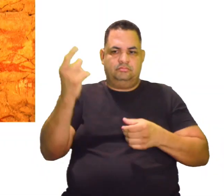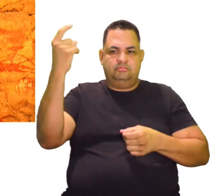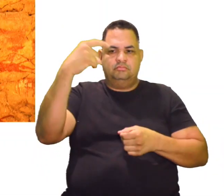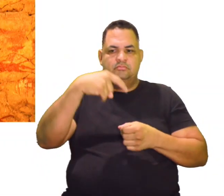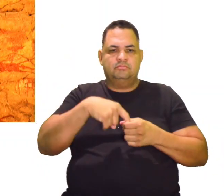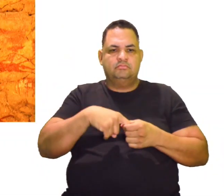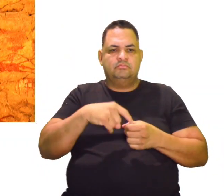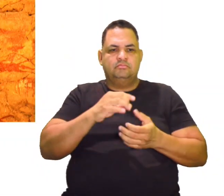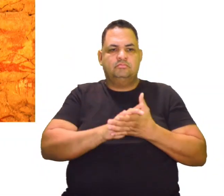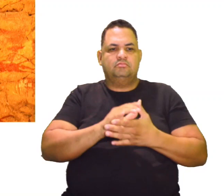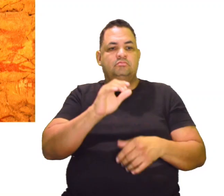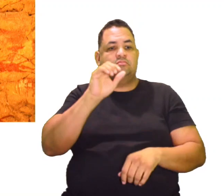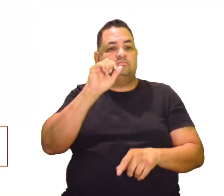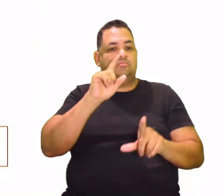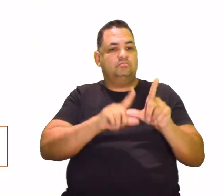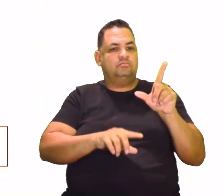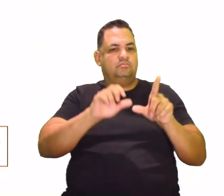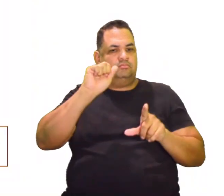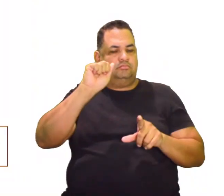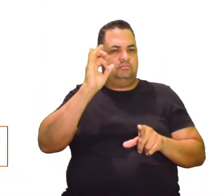A, verdadeiro.